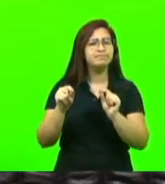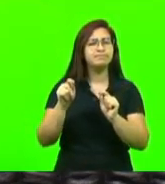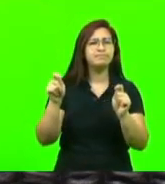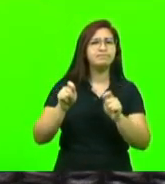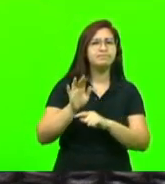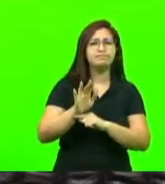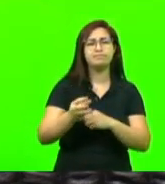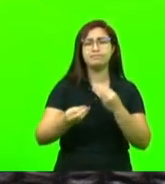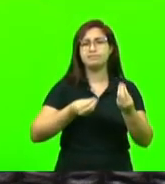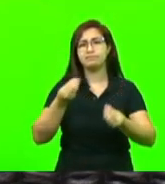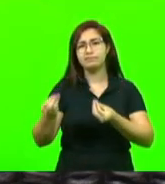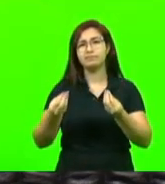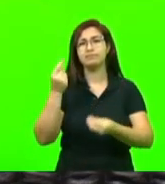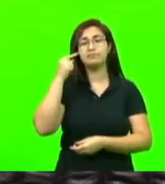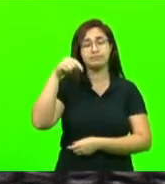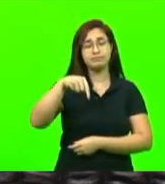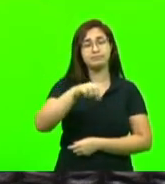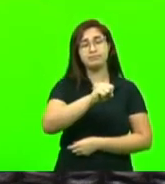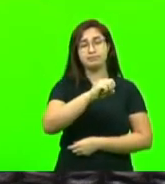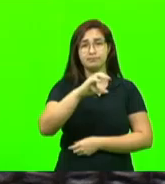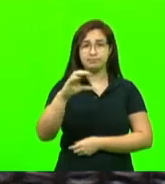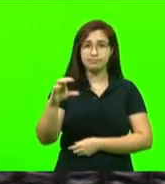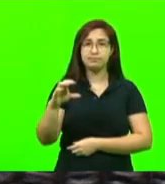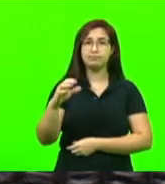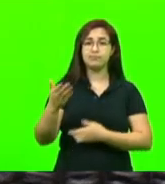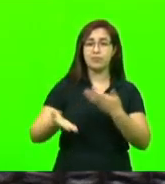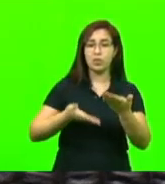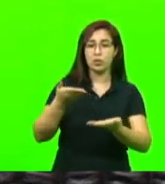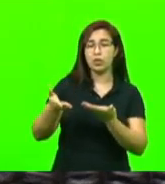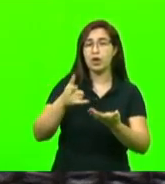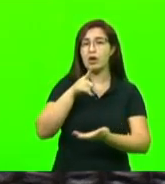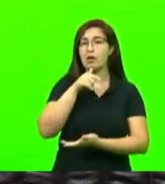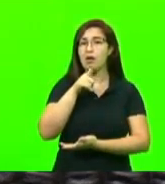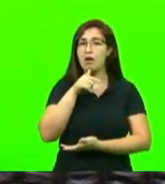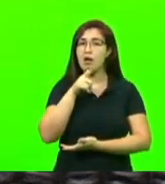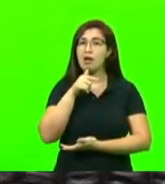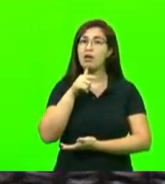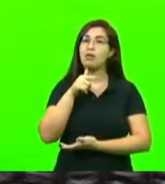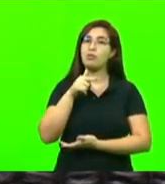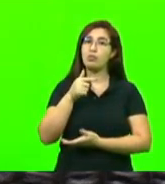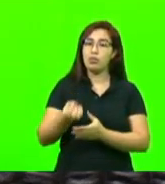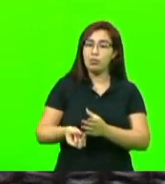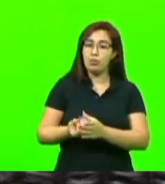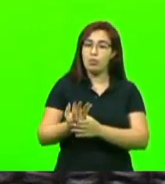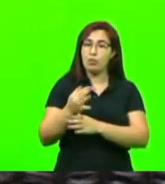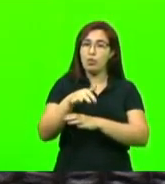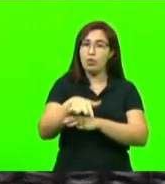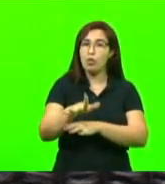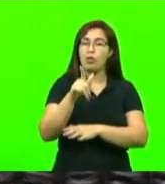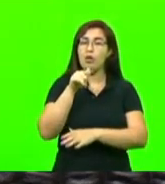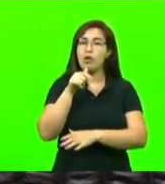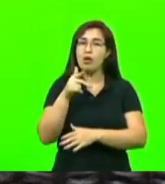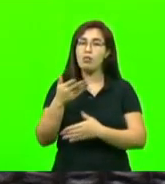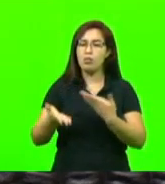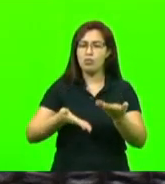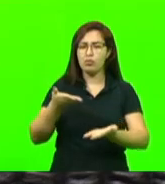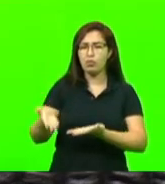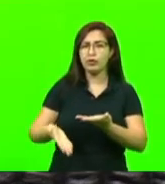do nosso Estado, a preservação dos nossos mananciais de água, a reservação de água,